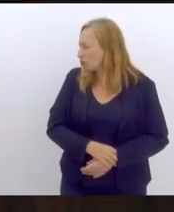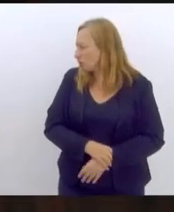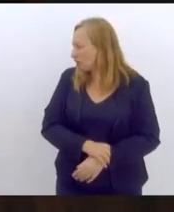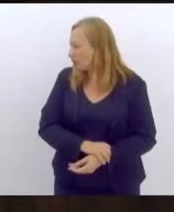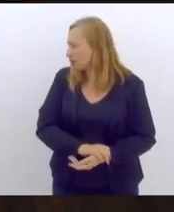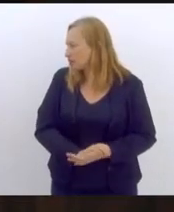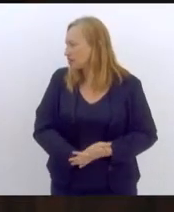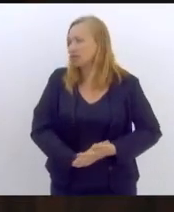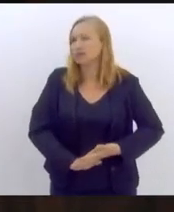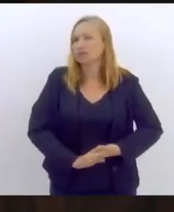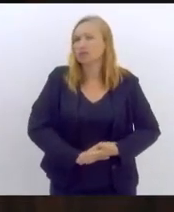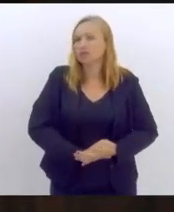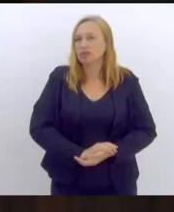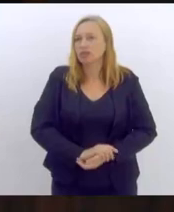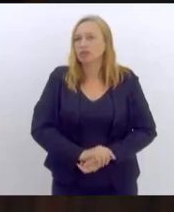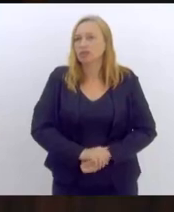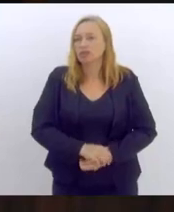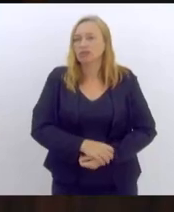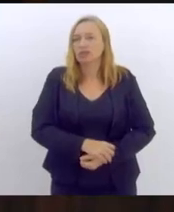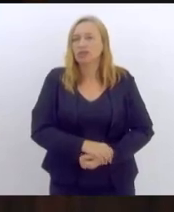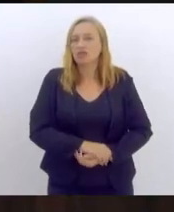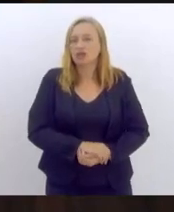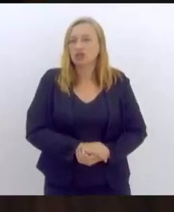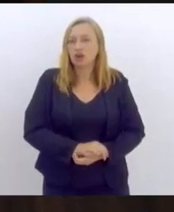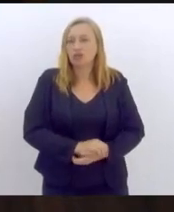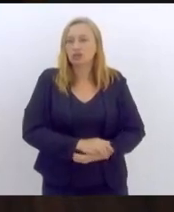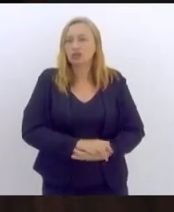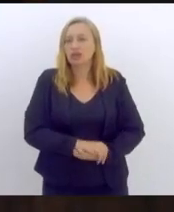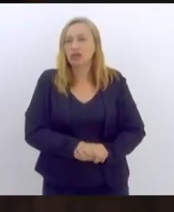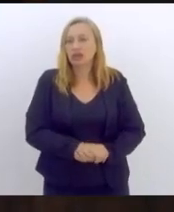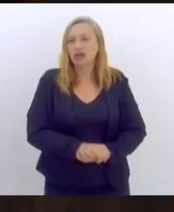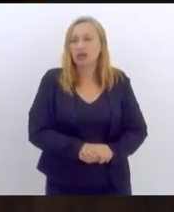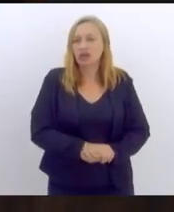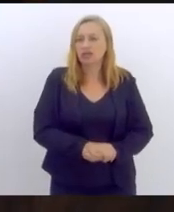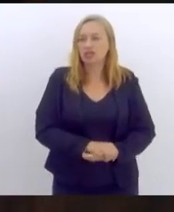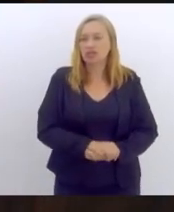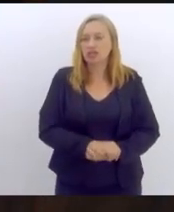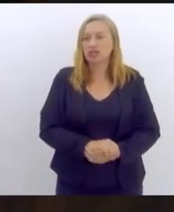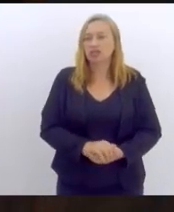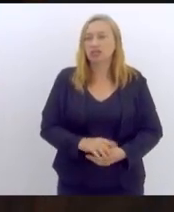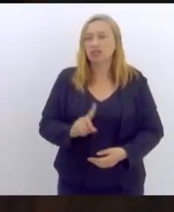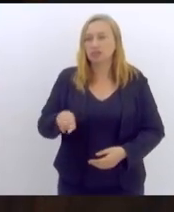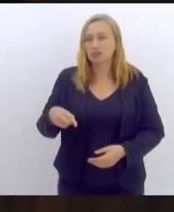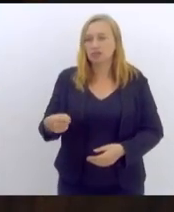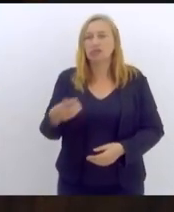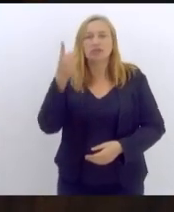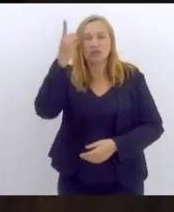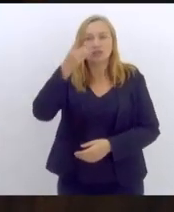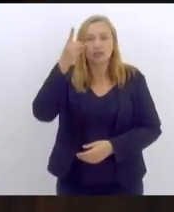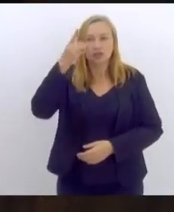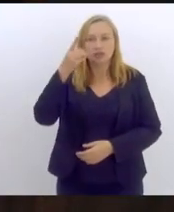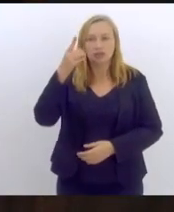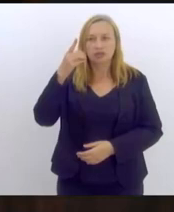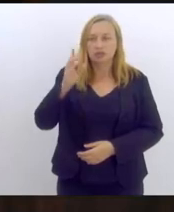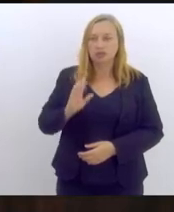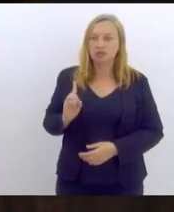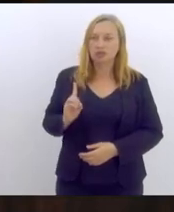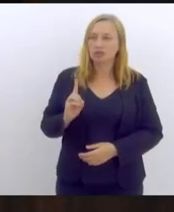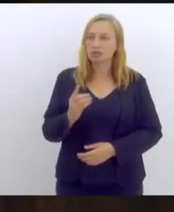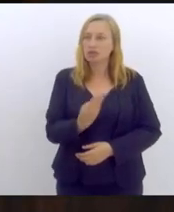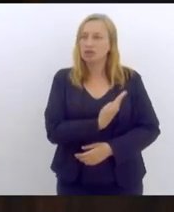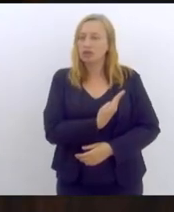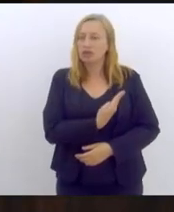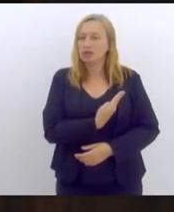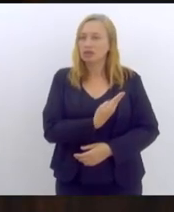Obrigada, deputado, querido, seja muito bem-vindo. Próxima oradora inscrita é a nobre deputada Dani Balbi, Vossa